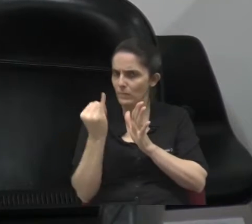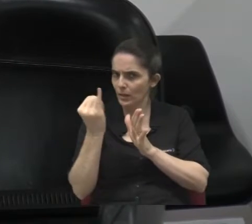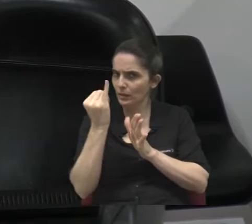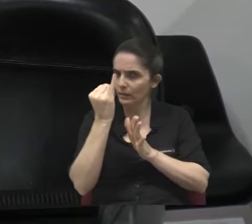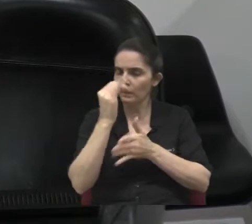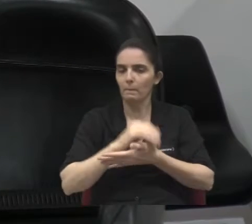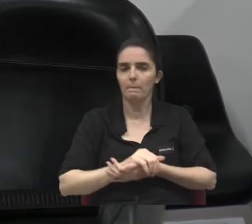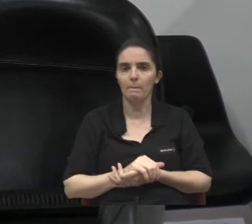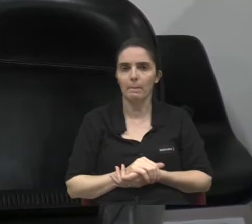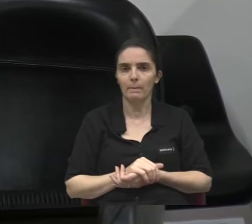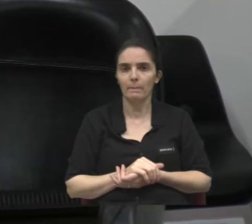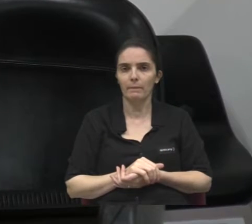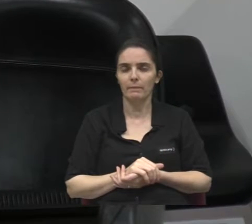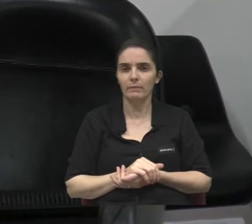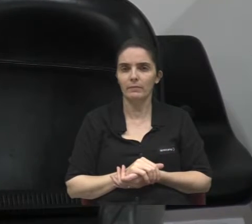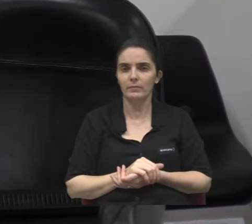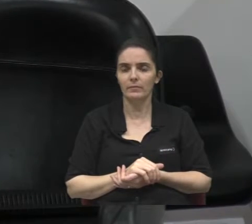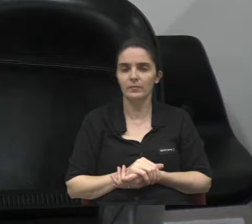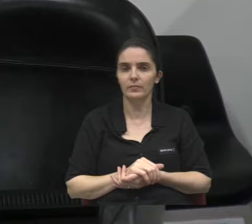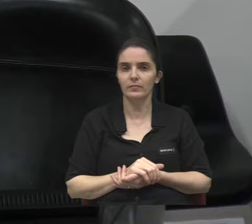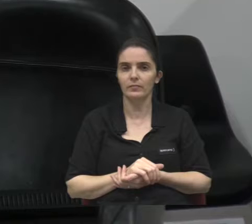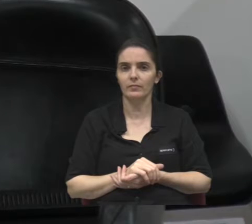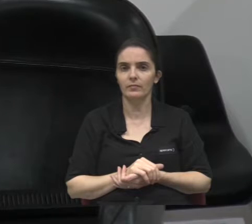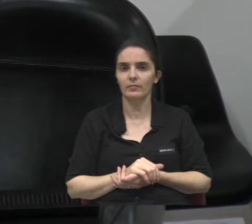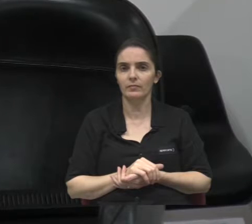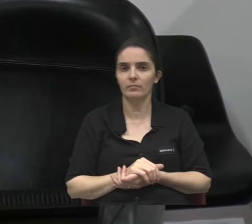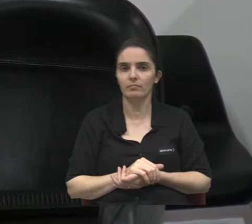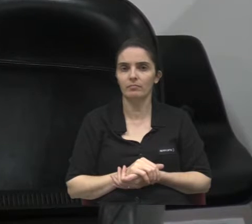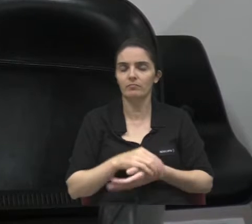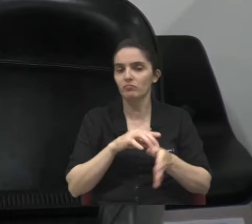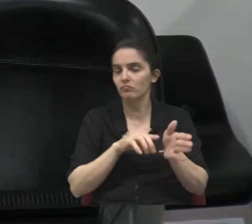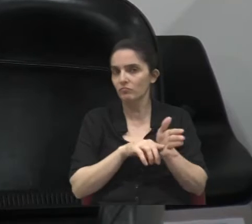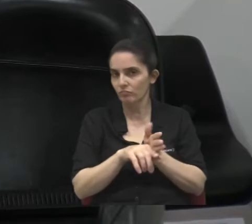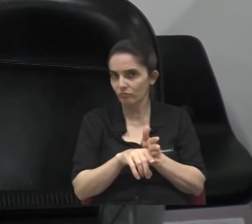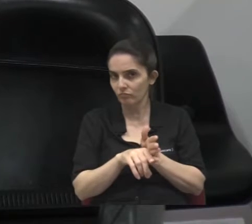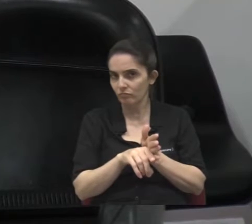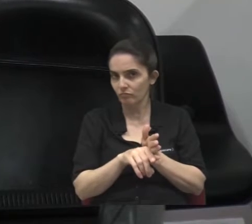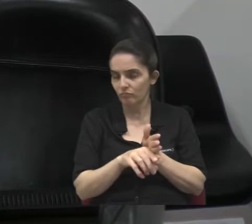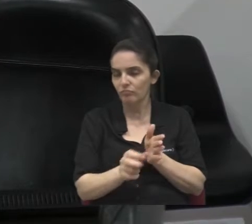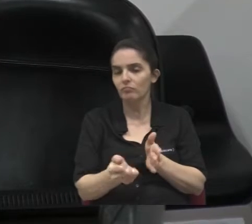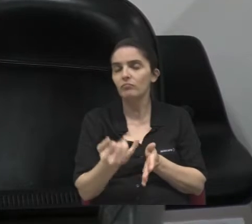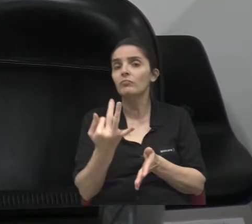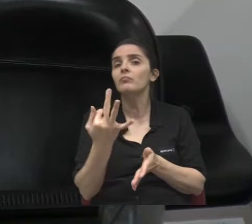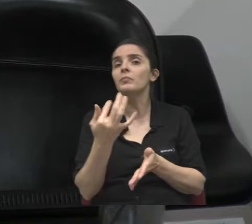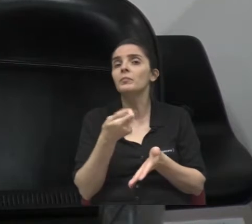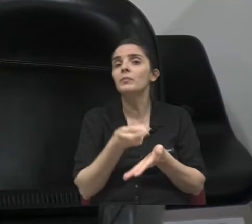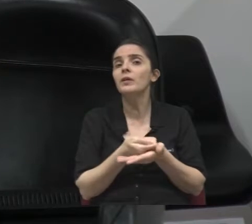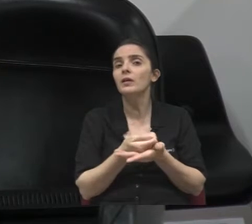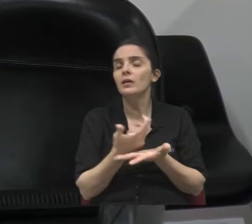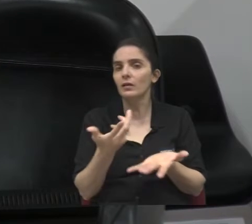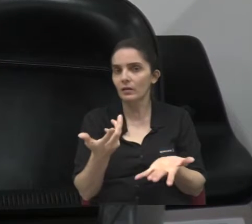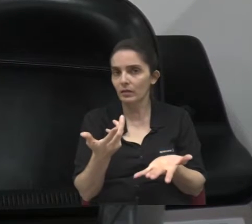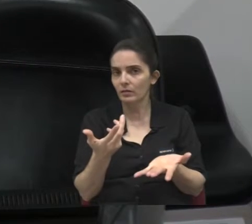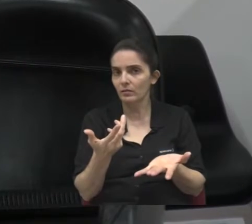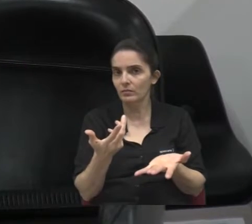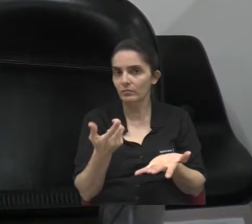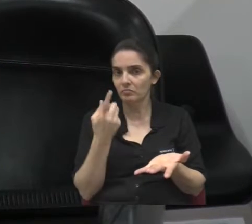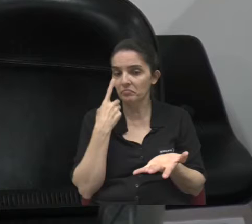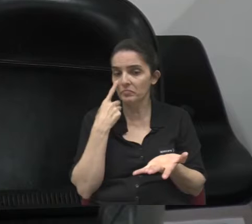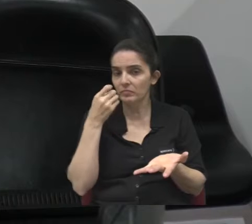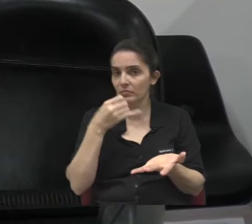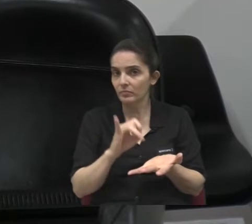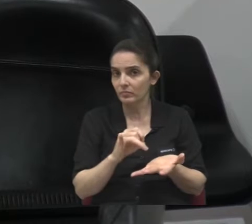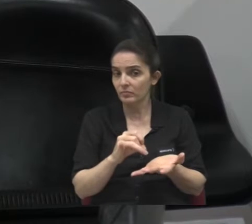fizemos alguns questionamentos com relação a custos, quanto isso sai, para ver se tem um reflexo tão significativo assim, para